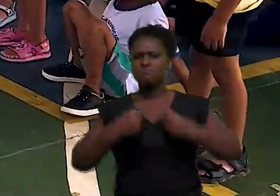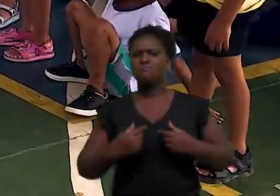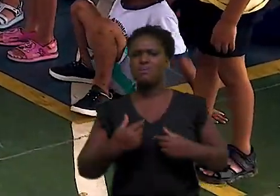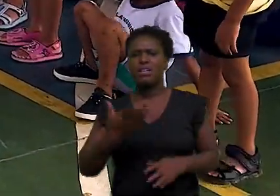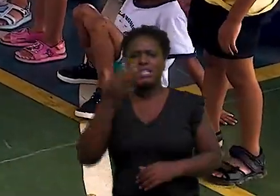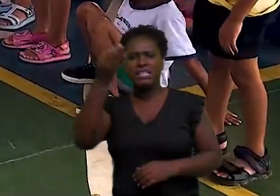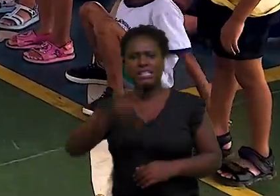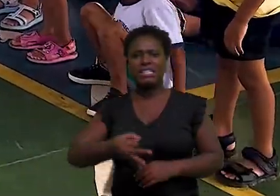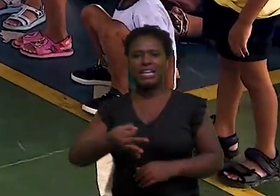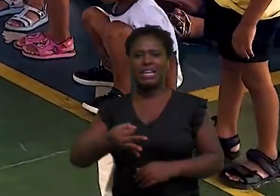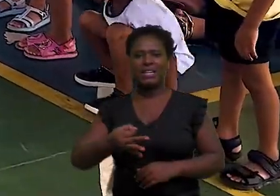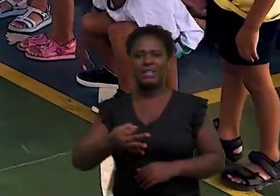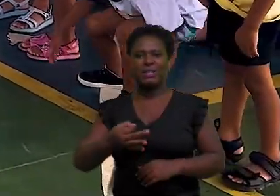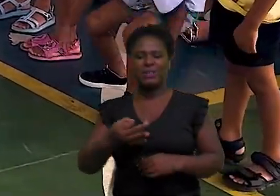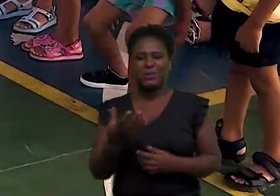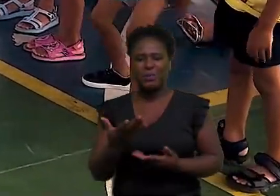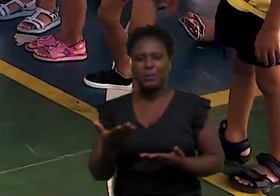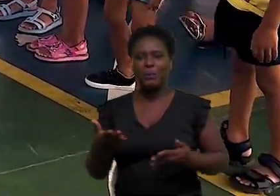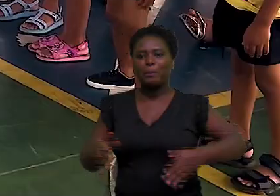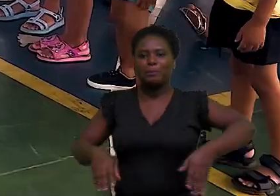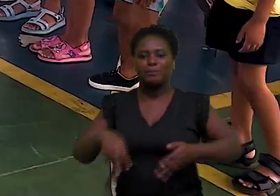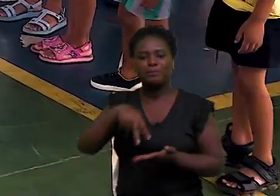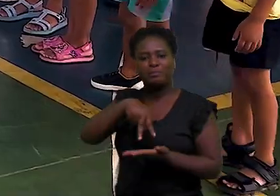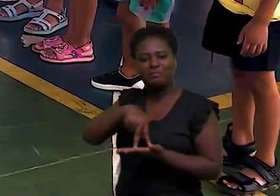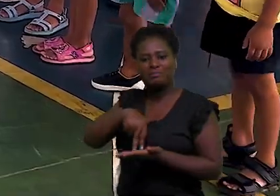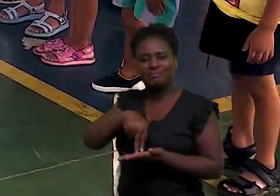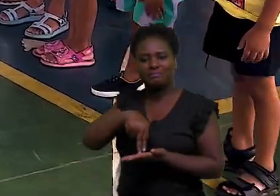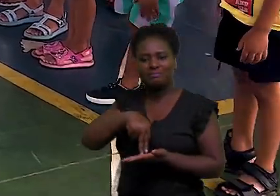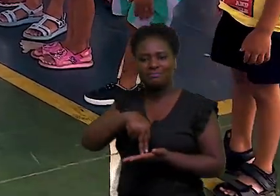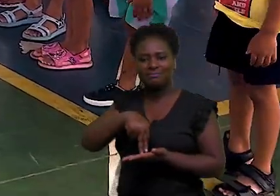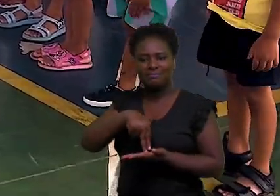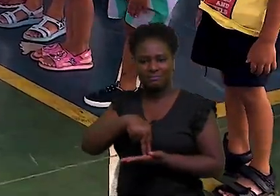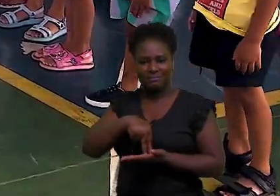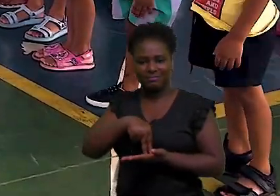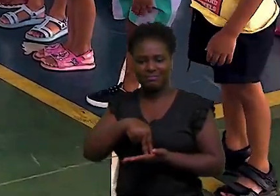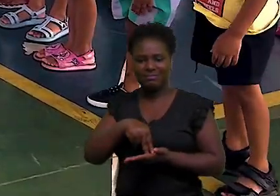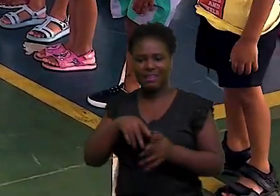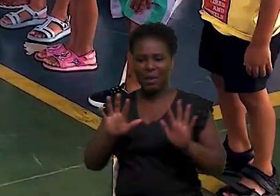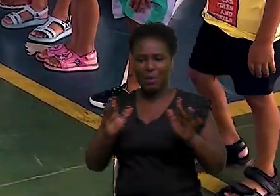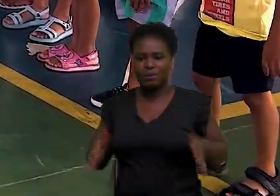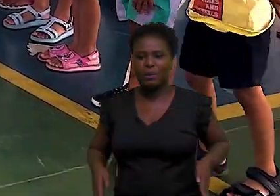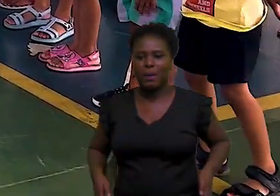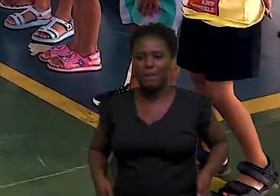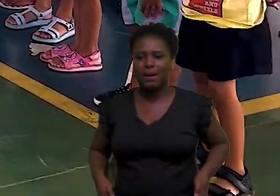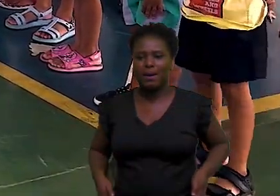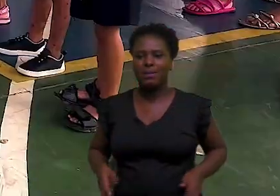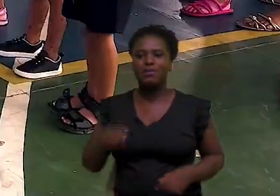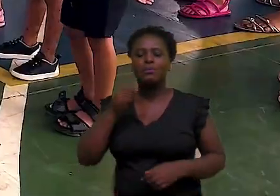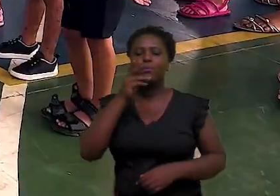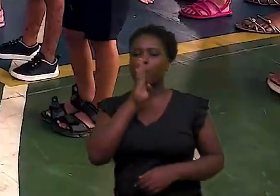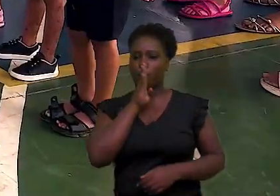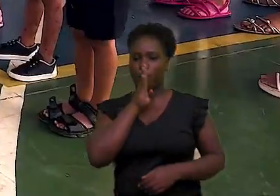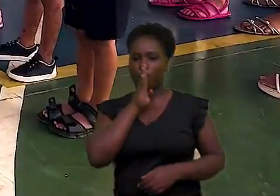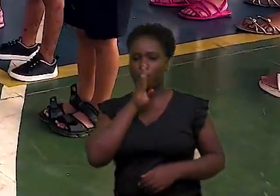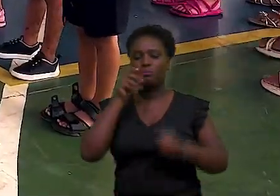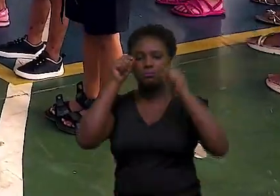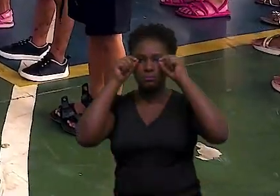fechada, mãozinha para baixo, boquinha fechada. O olhinho aberto,